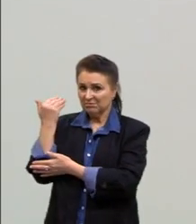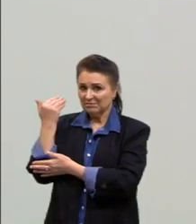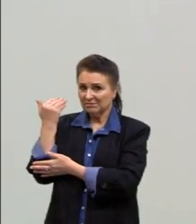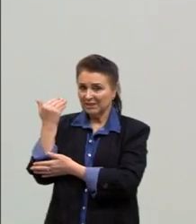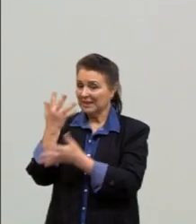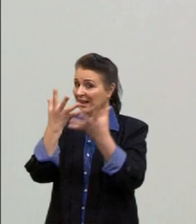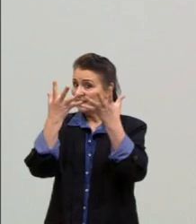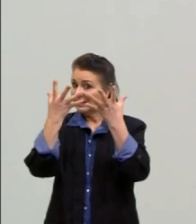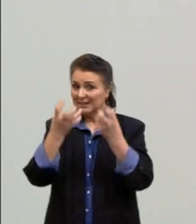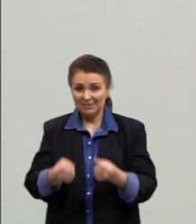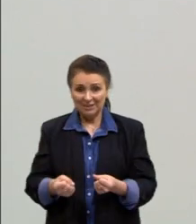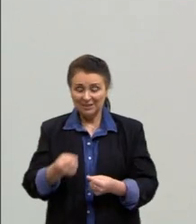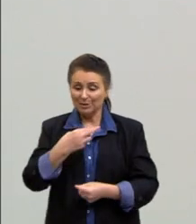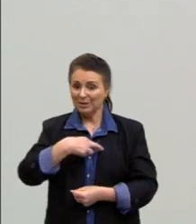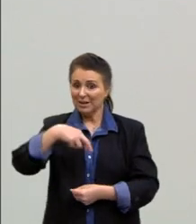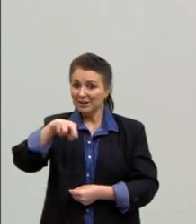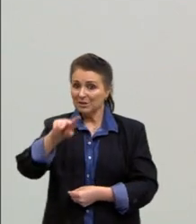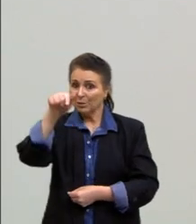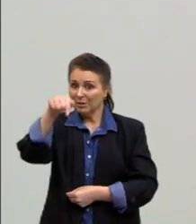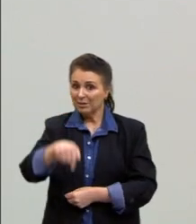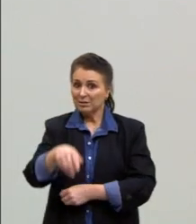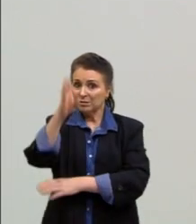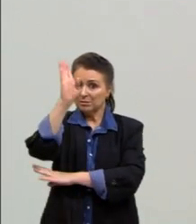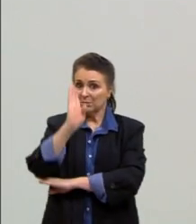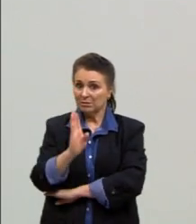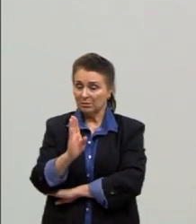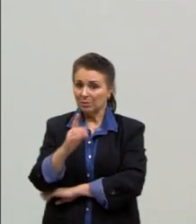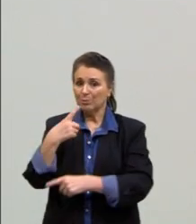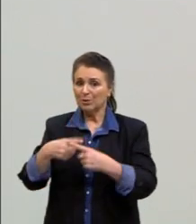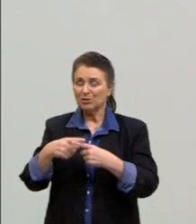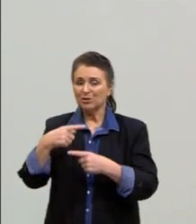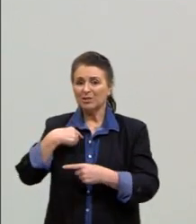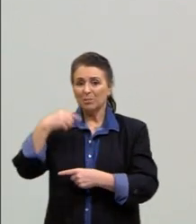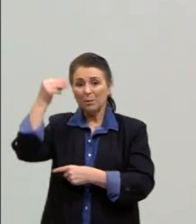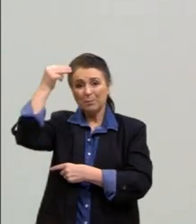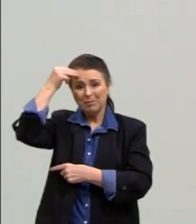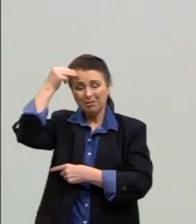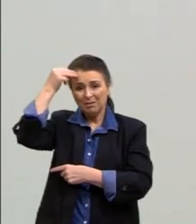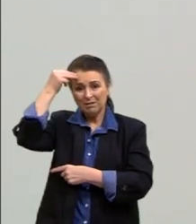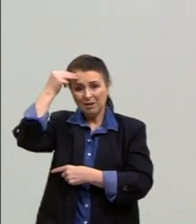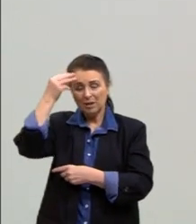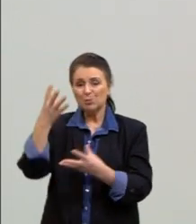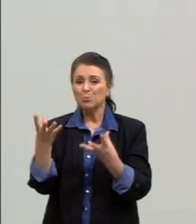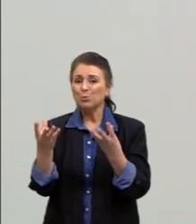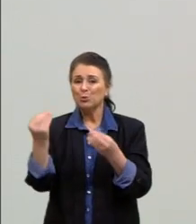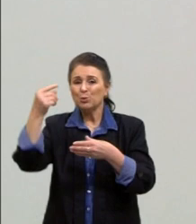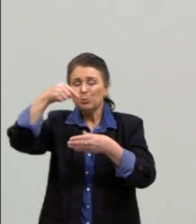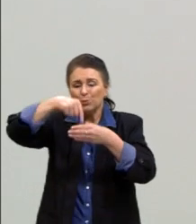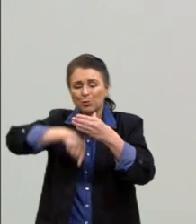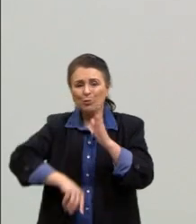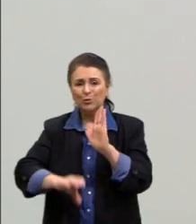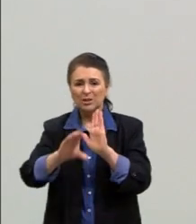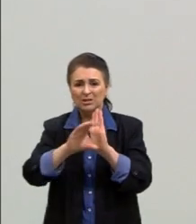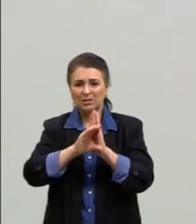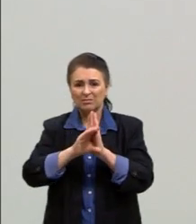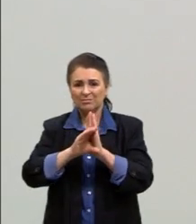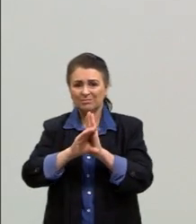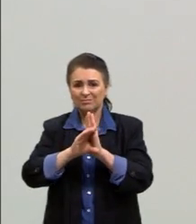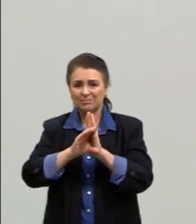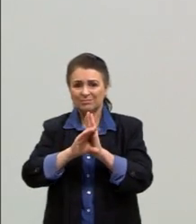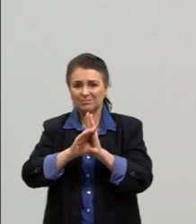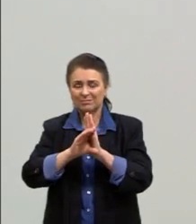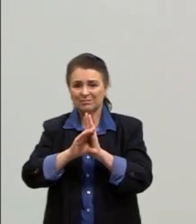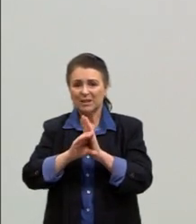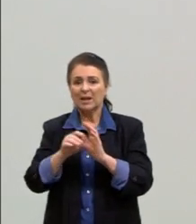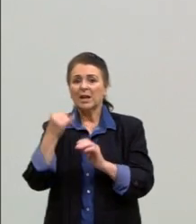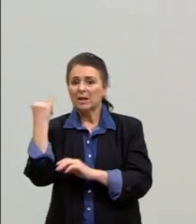no Brasil principalmente porque a gente tem uma mentalidade extremamente Cristã e católica no Brasil e é